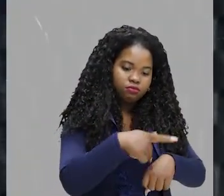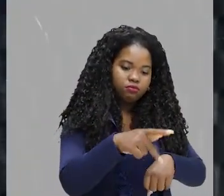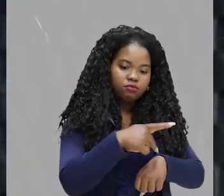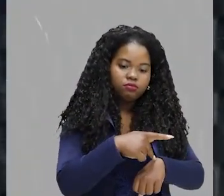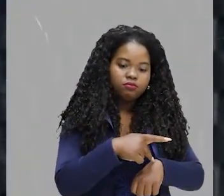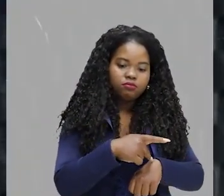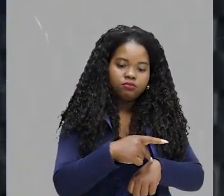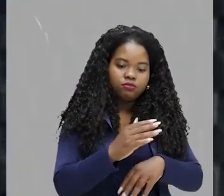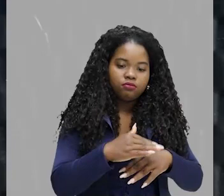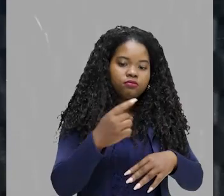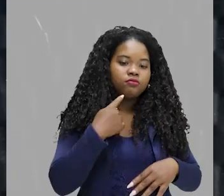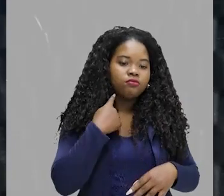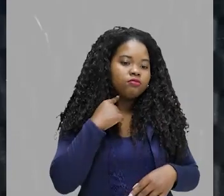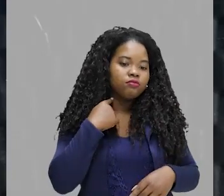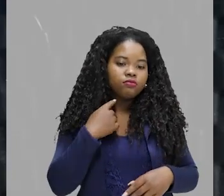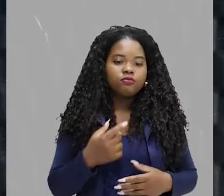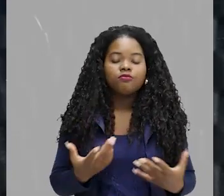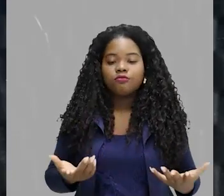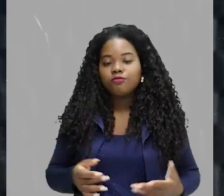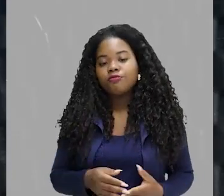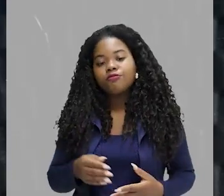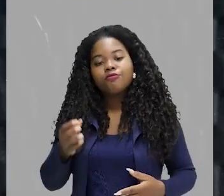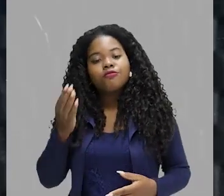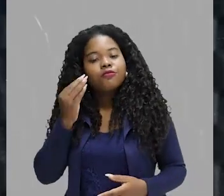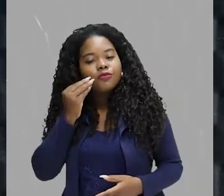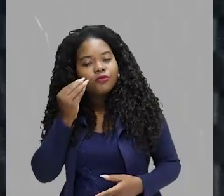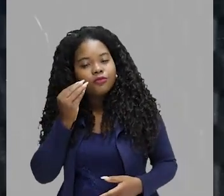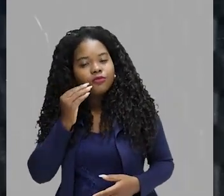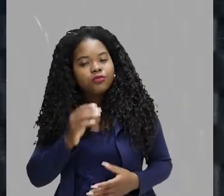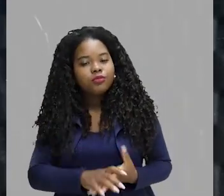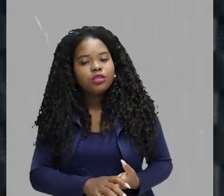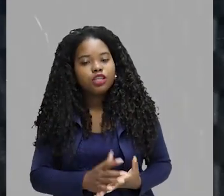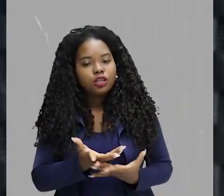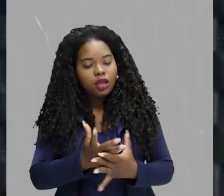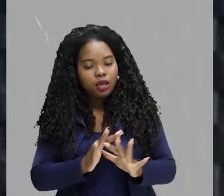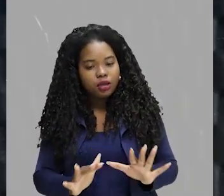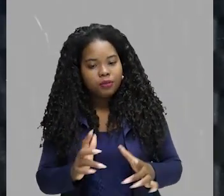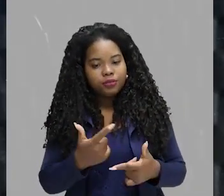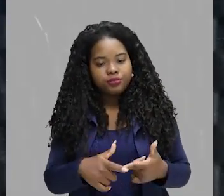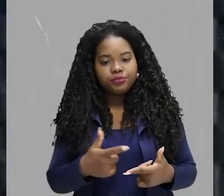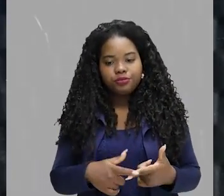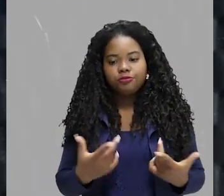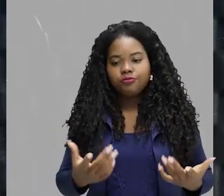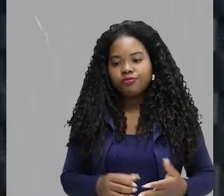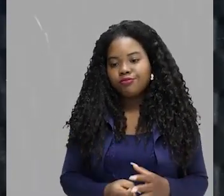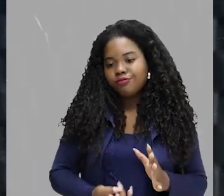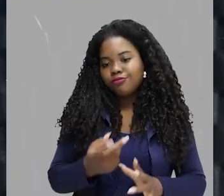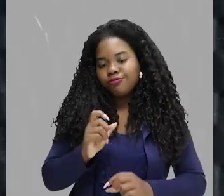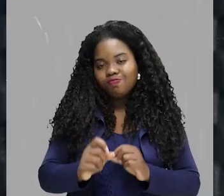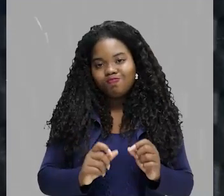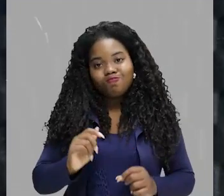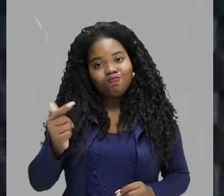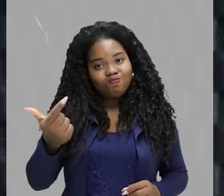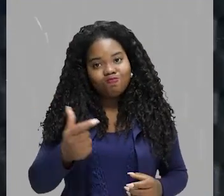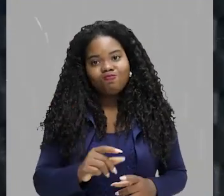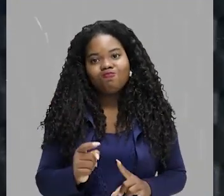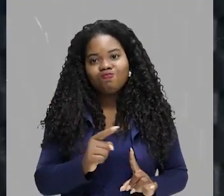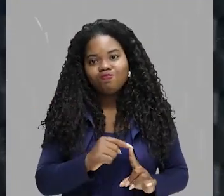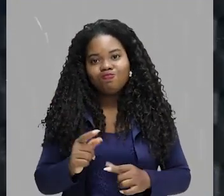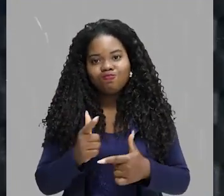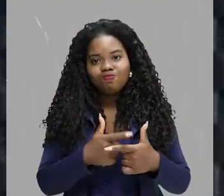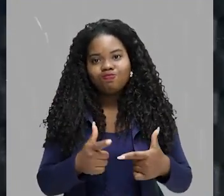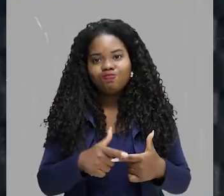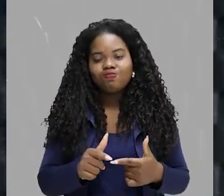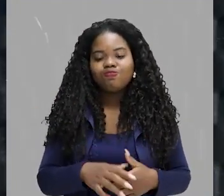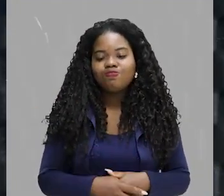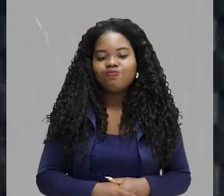mais. Então até quando a gente tenta resolver a questão do meio ambiente, a gente cria outra situação, que